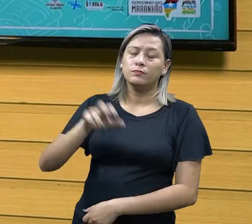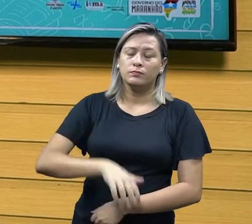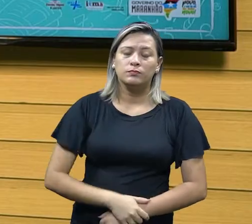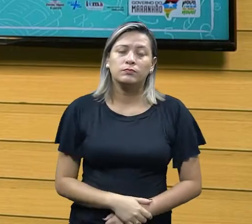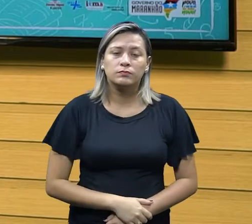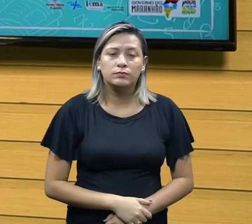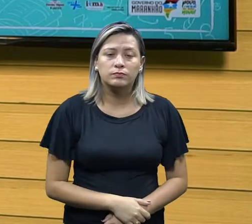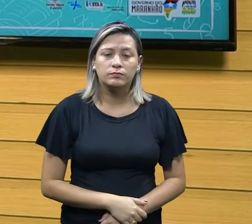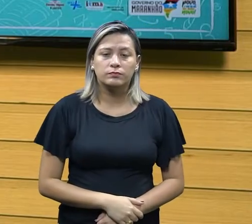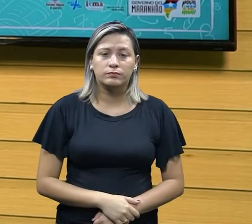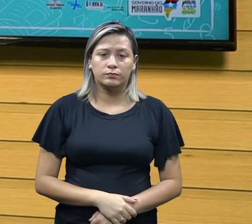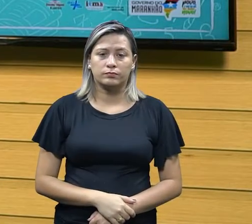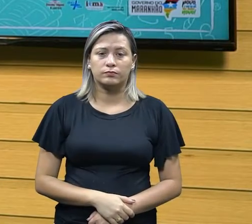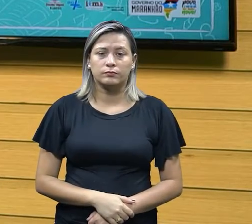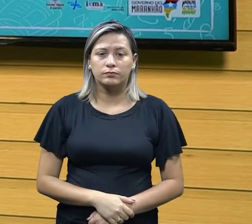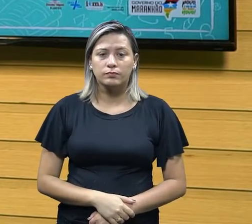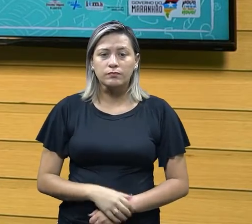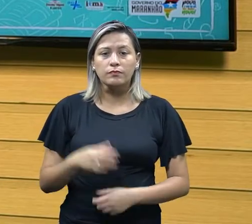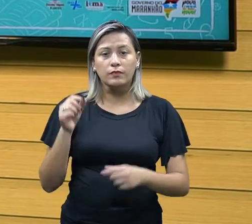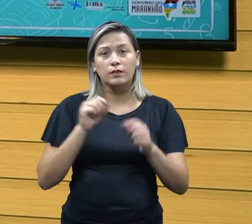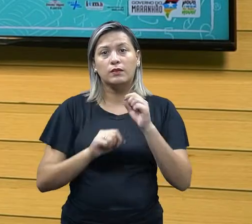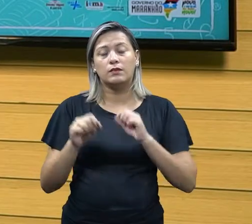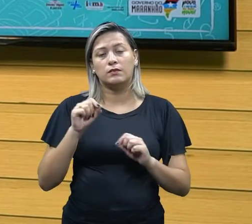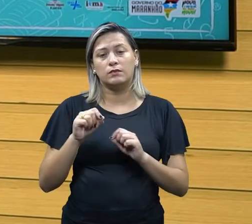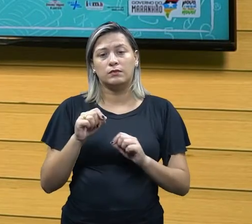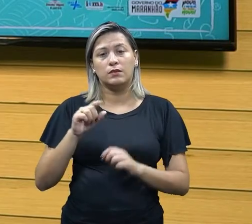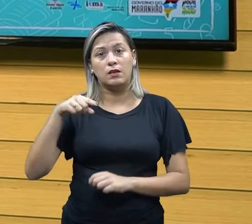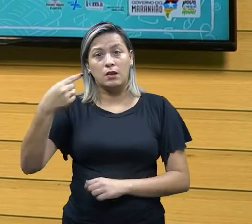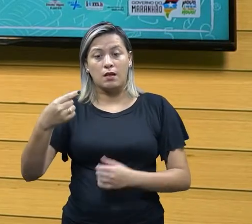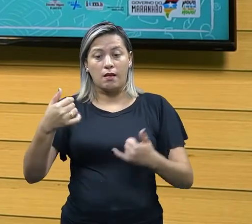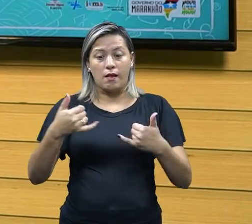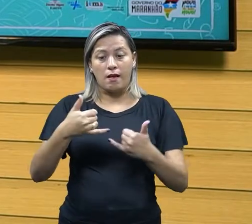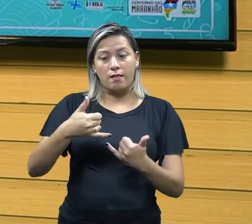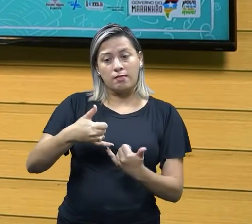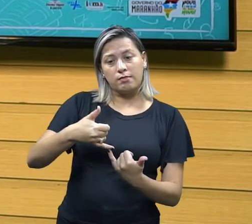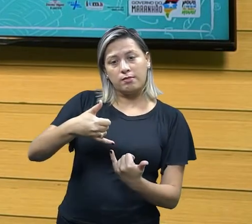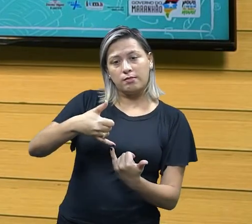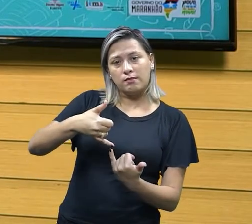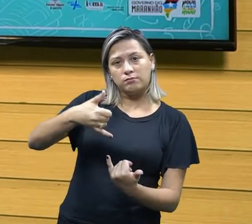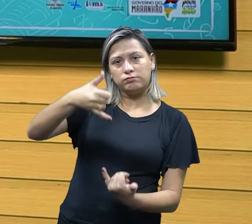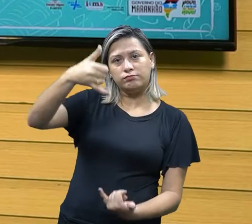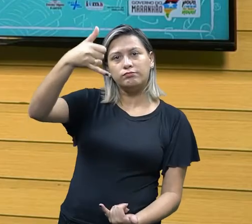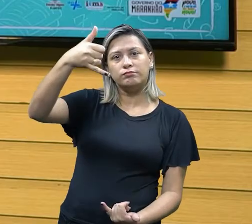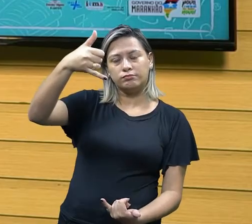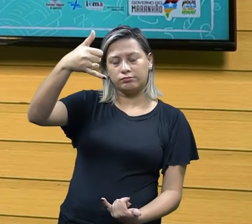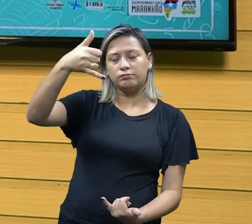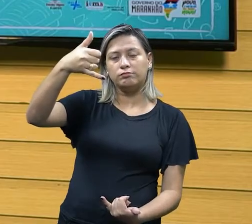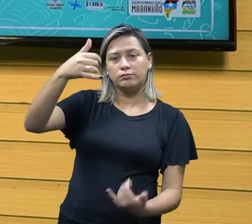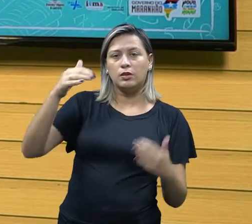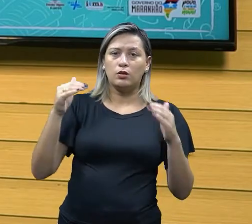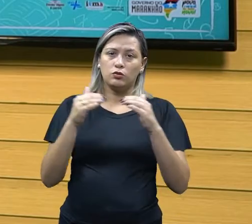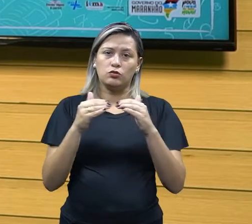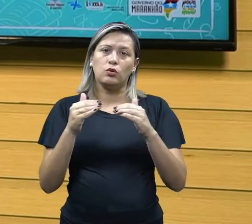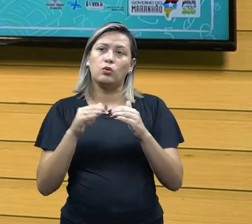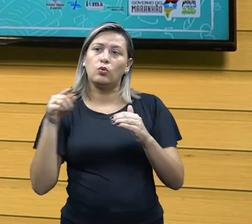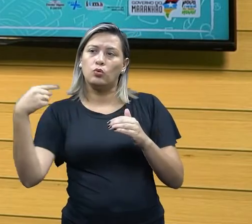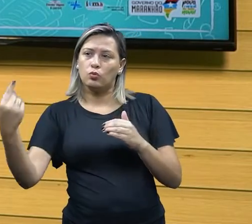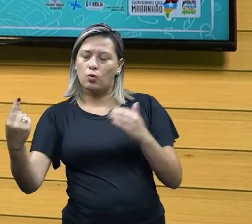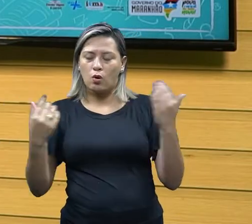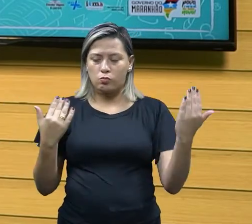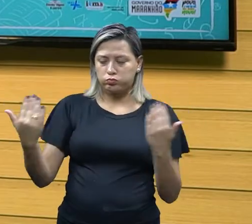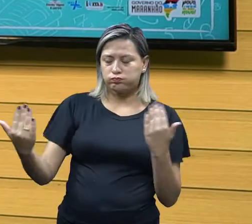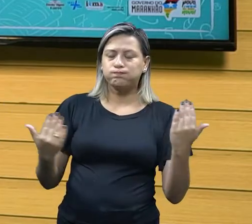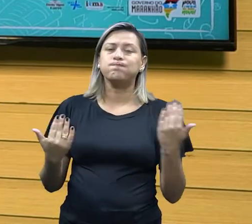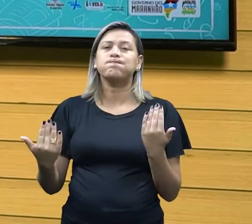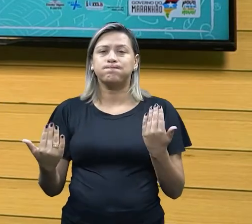vai colocar o próximo ponto, a próxima linha, perpendicular àquela que você está